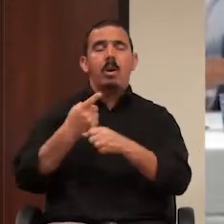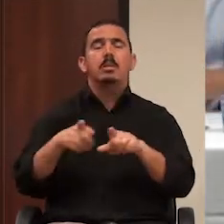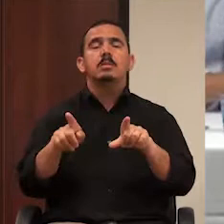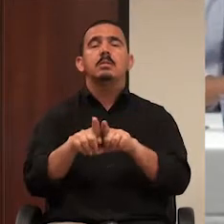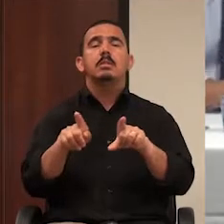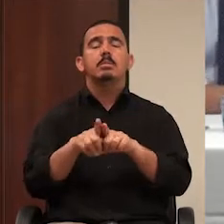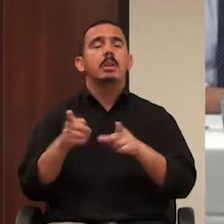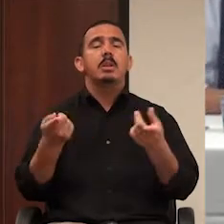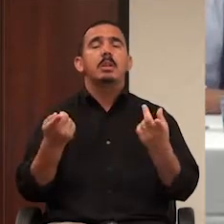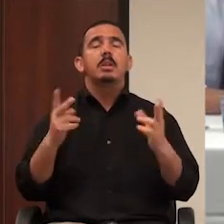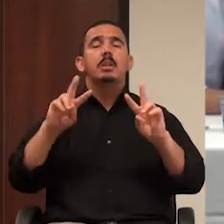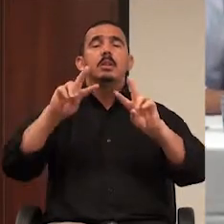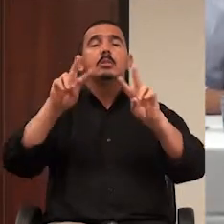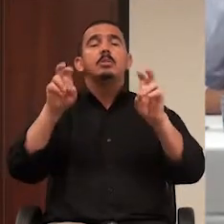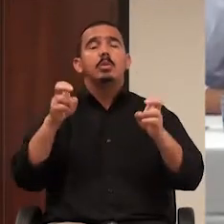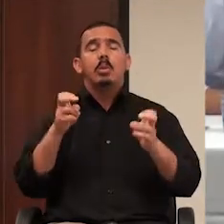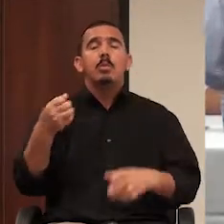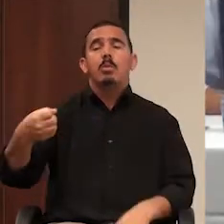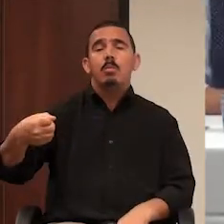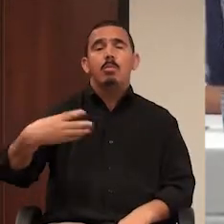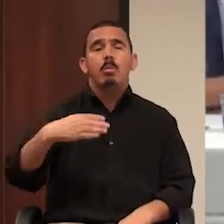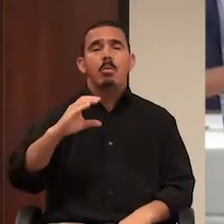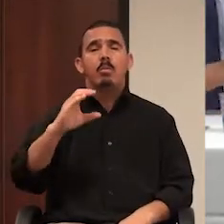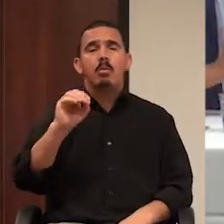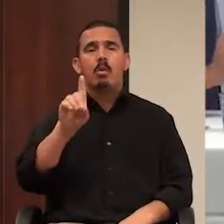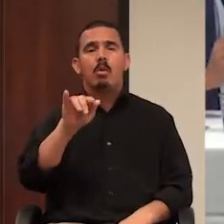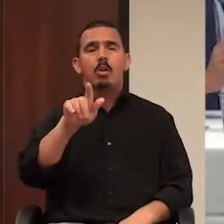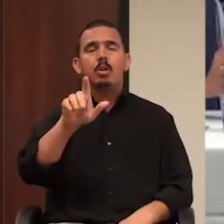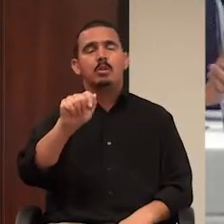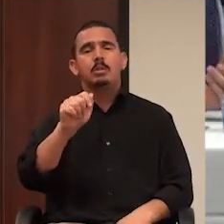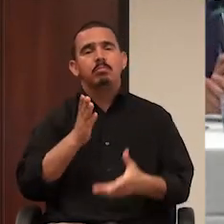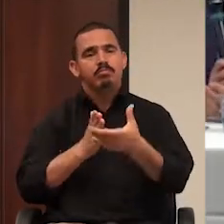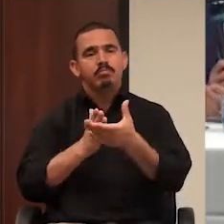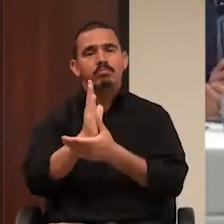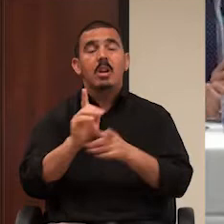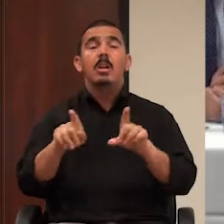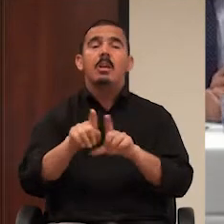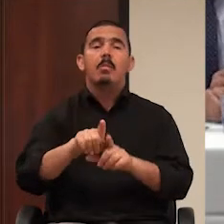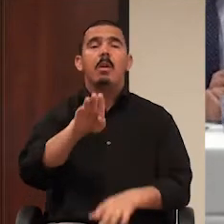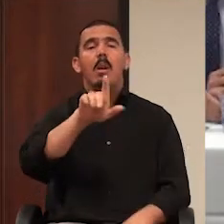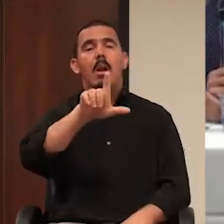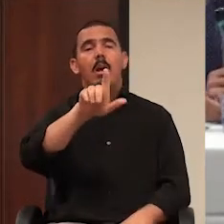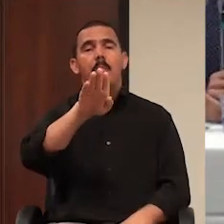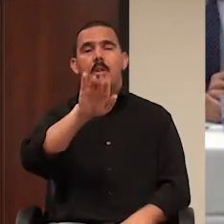entre esse novo código que foi aprovado e a Lei Brasileira de Inclusão.